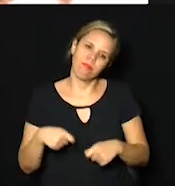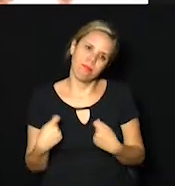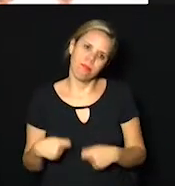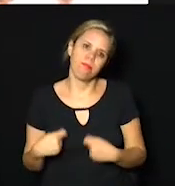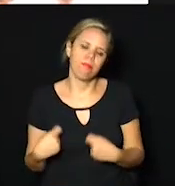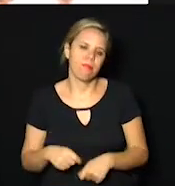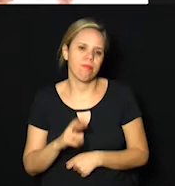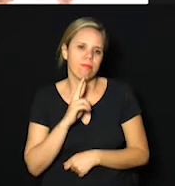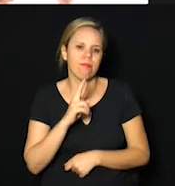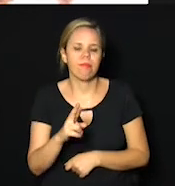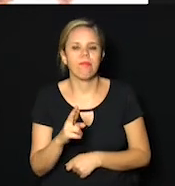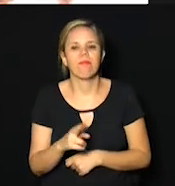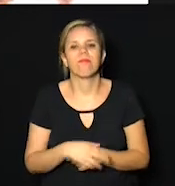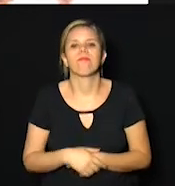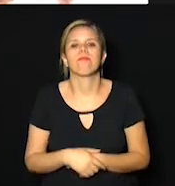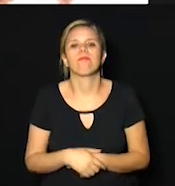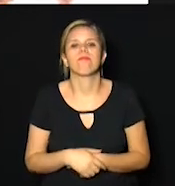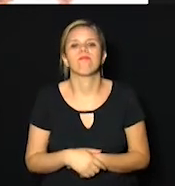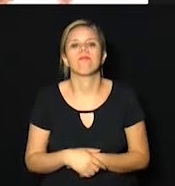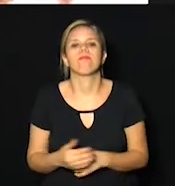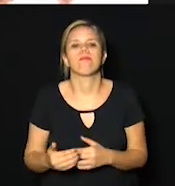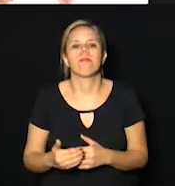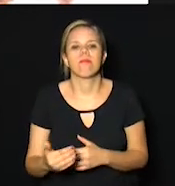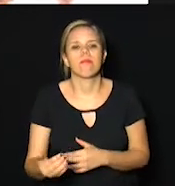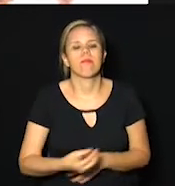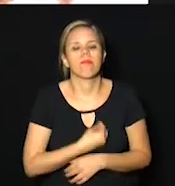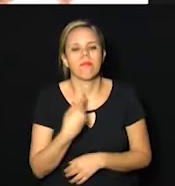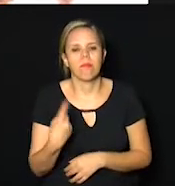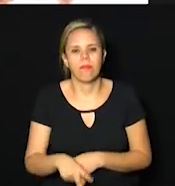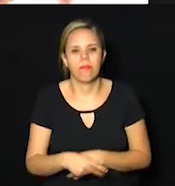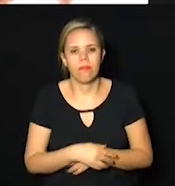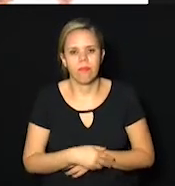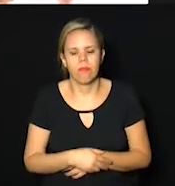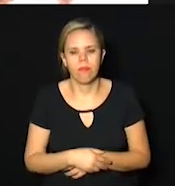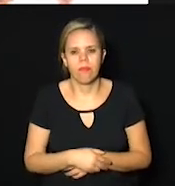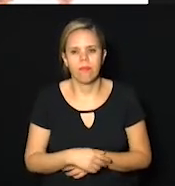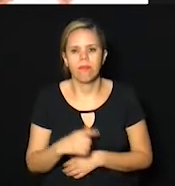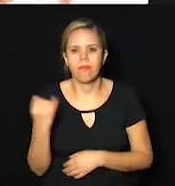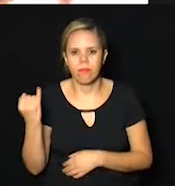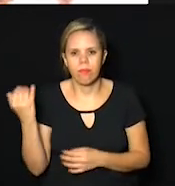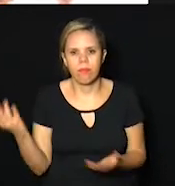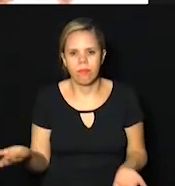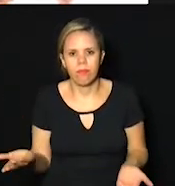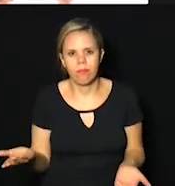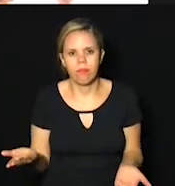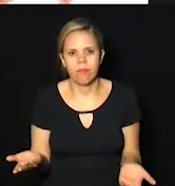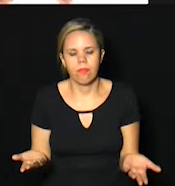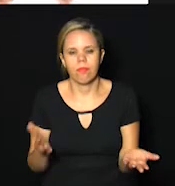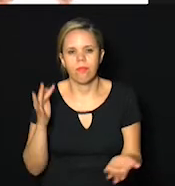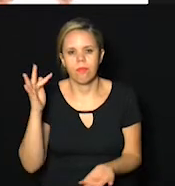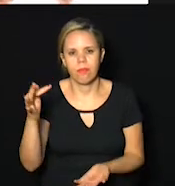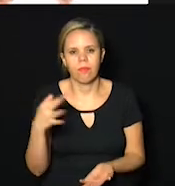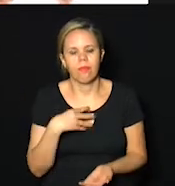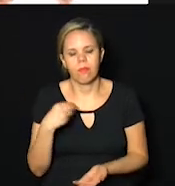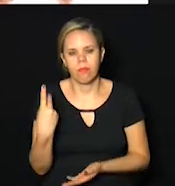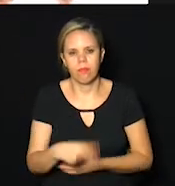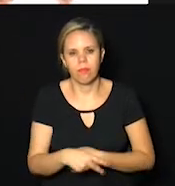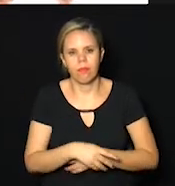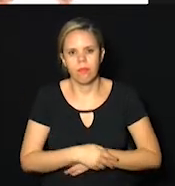de respostas para o longo prazo, para a vida delas, para aquilo que é importante, para o futuro do filho,